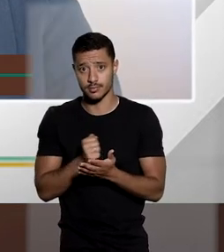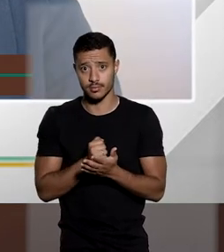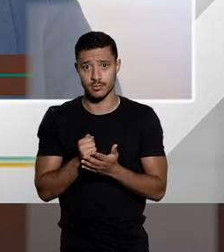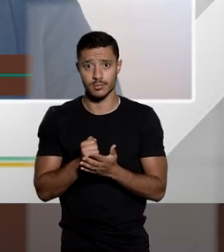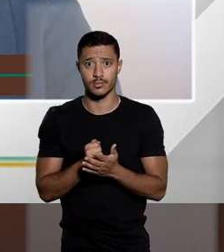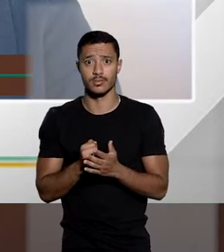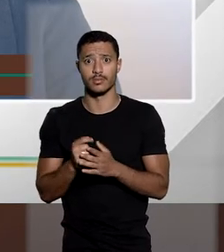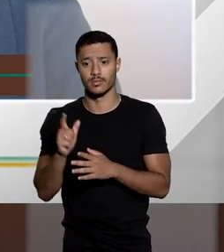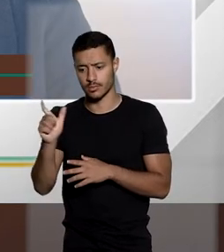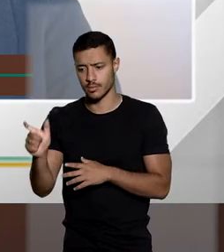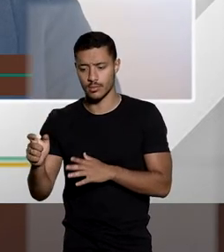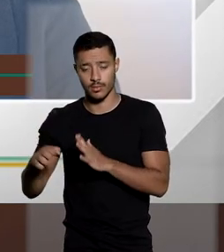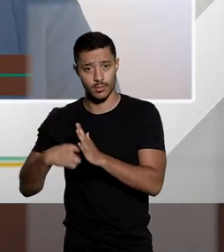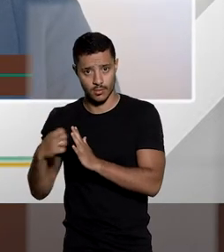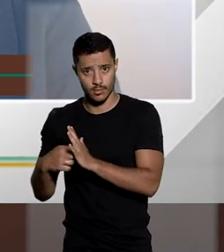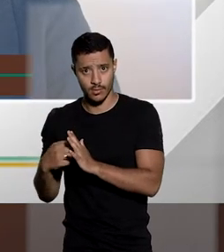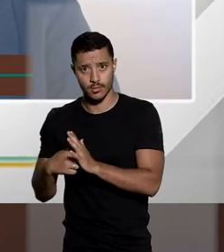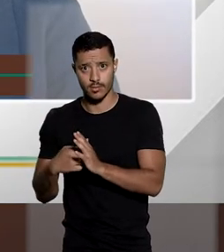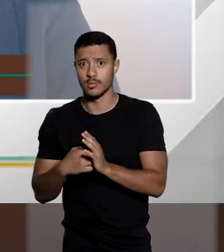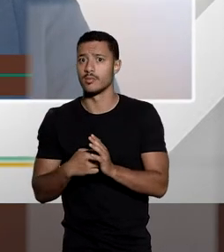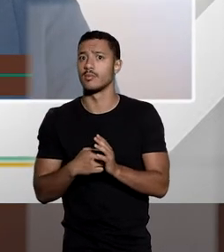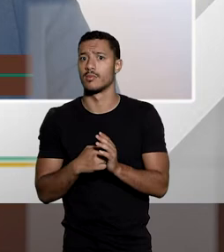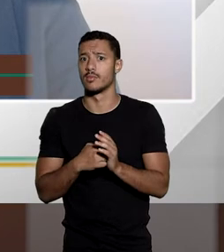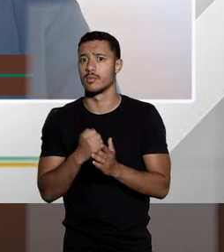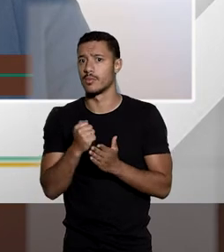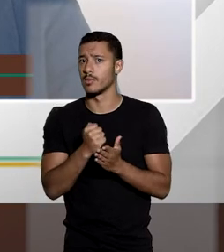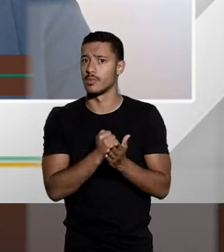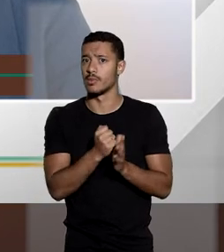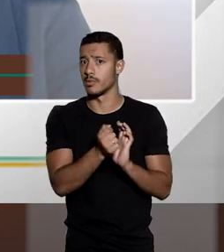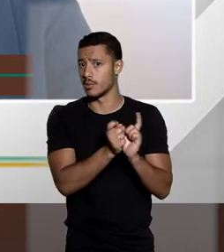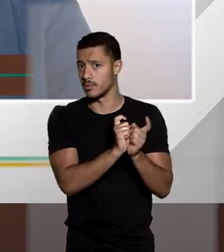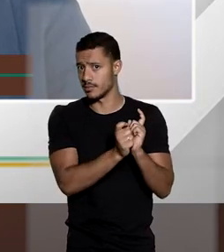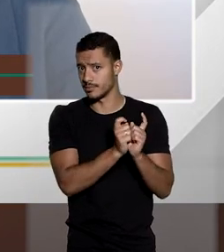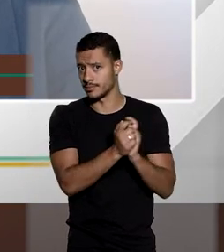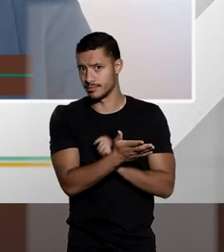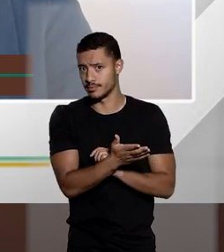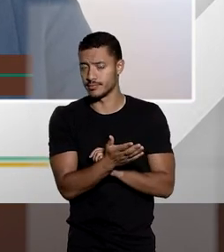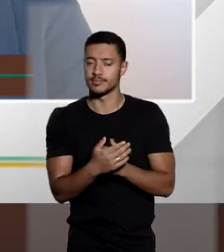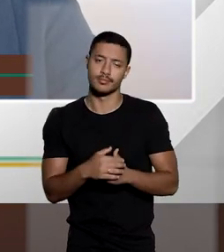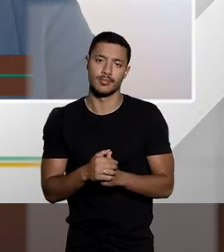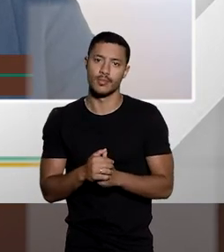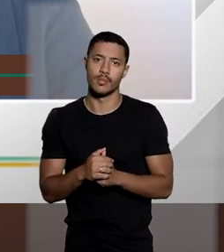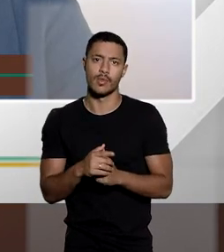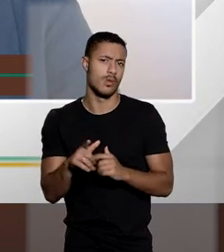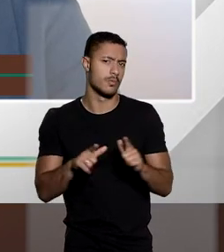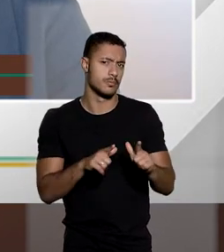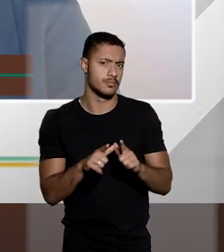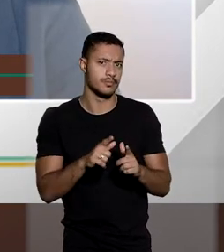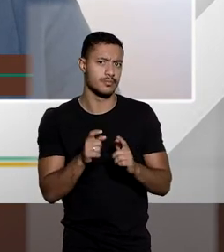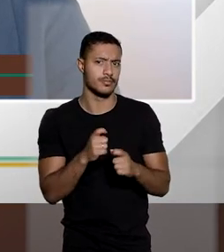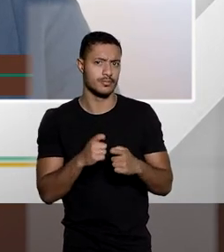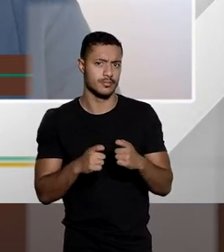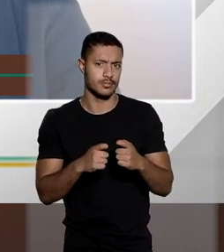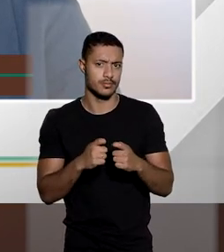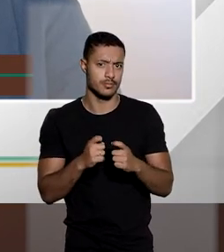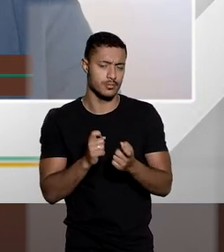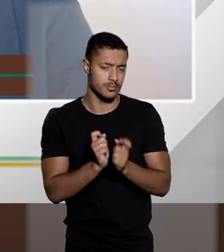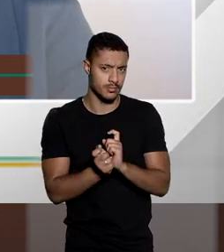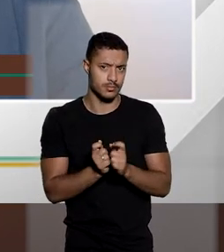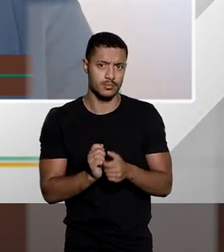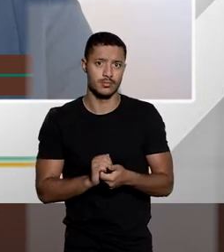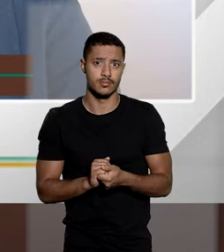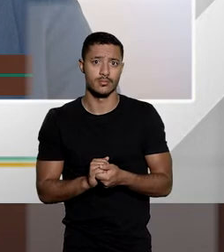da administração e contratos administrativos, assim como atos da administração e atos administrativos,